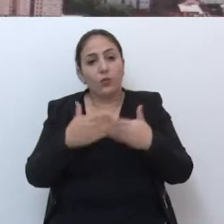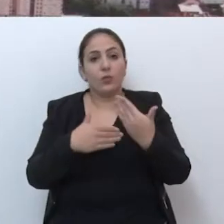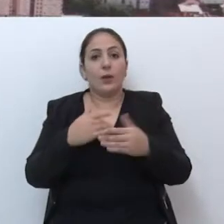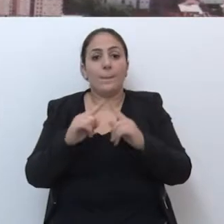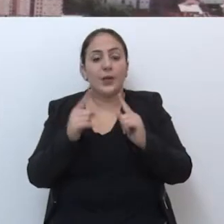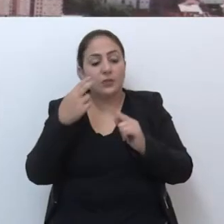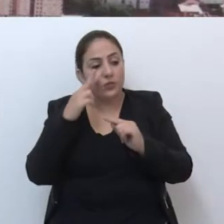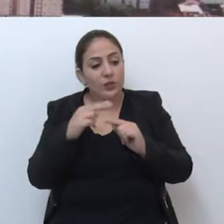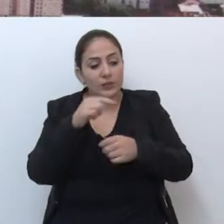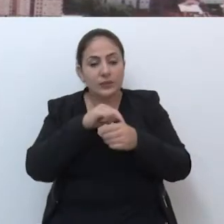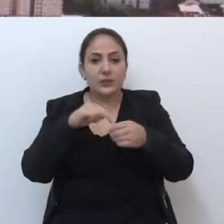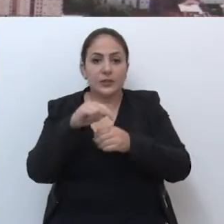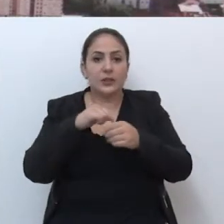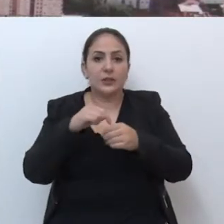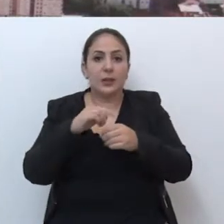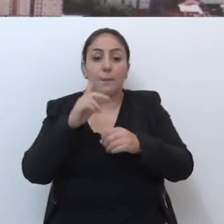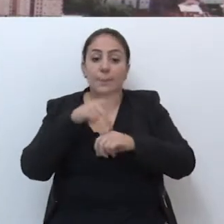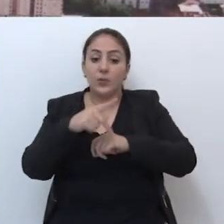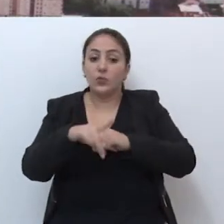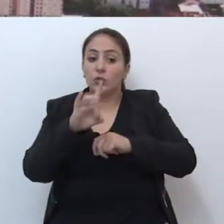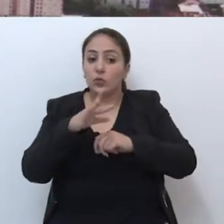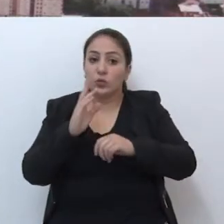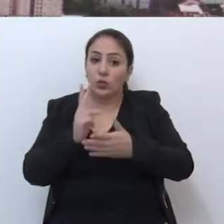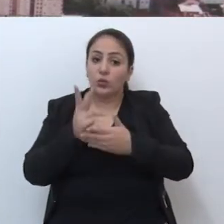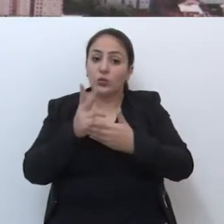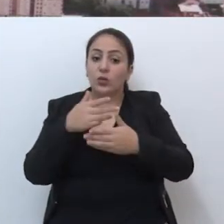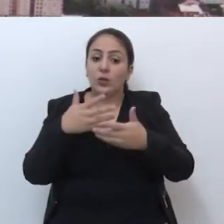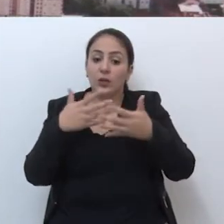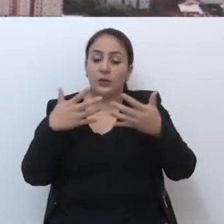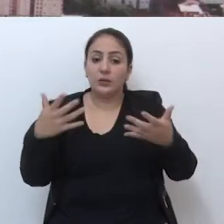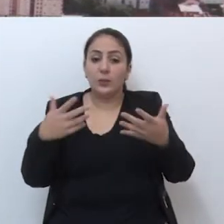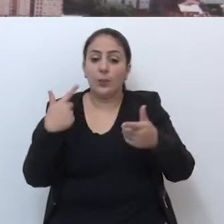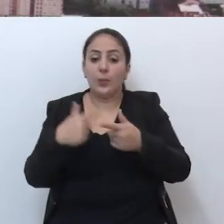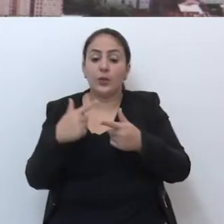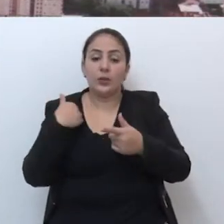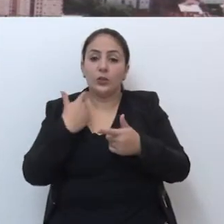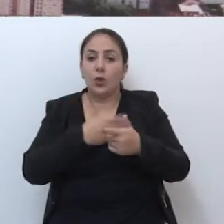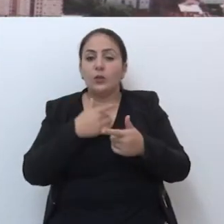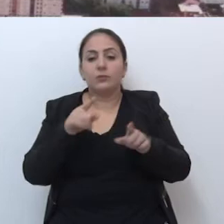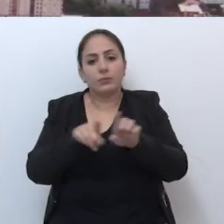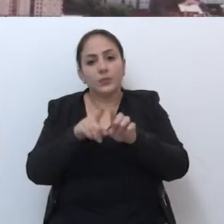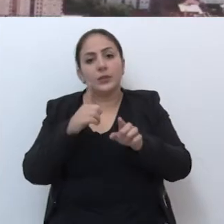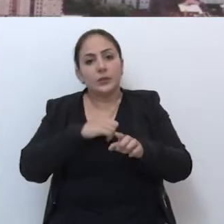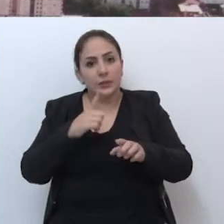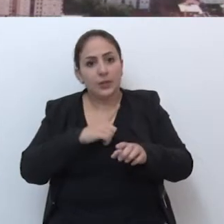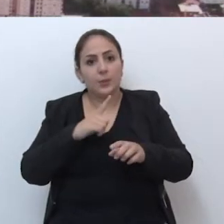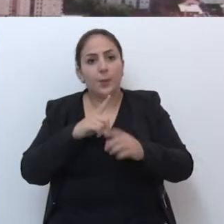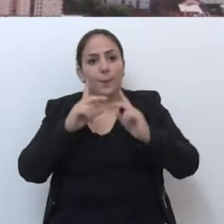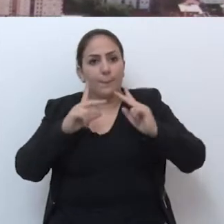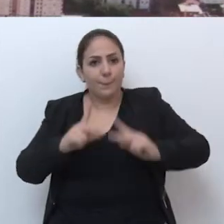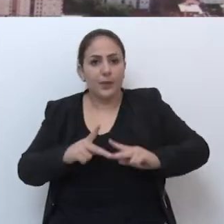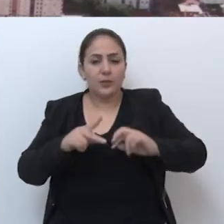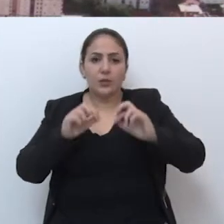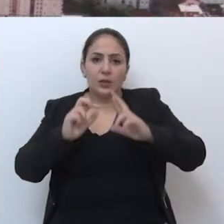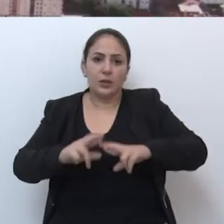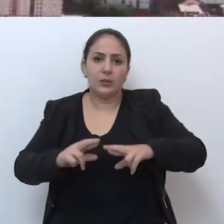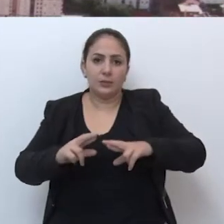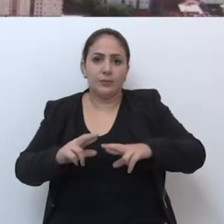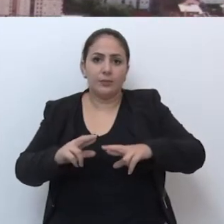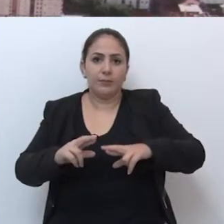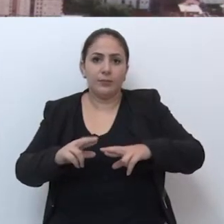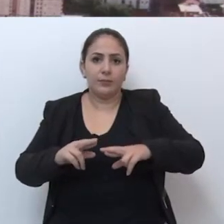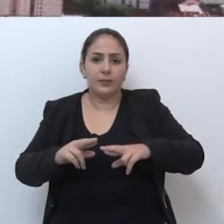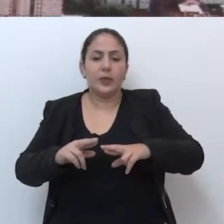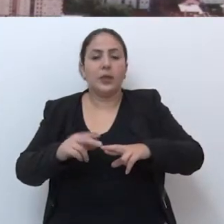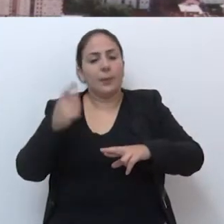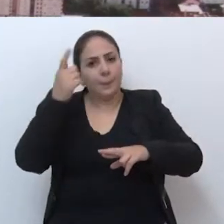e ver a cidade prosperar. Passo Fundo só cresceu e só continua crescendo porque nós ainda temos pessoas, empreendedores e pessoas